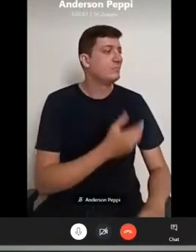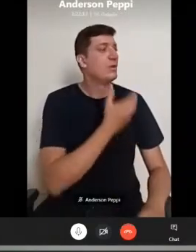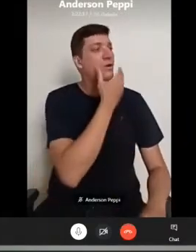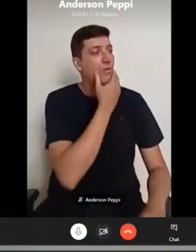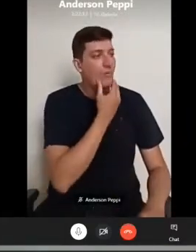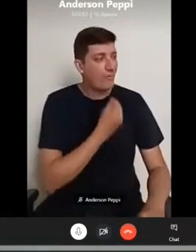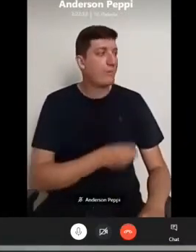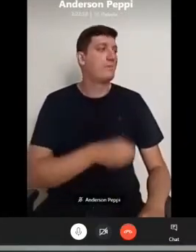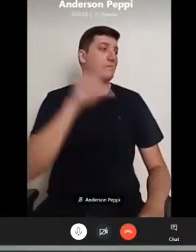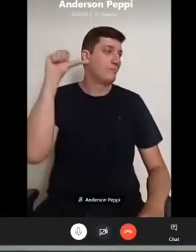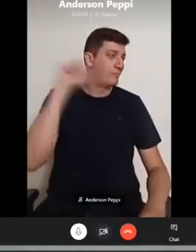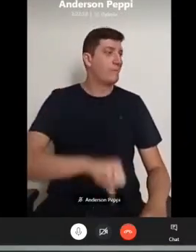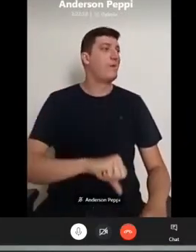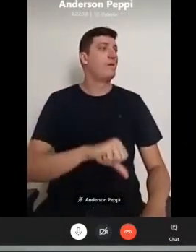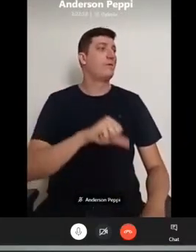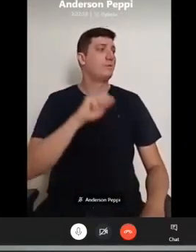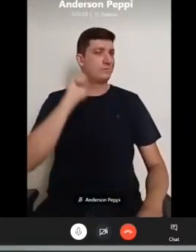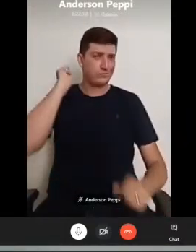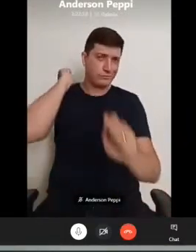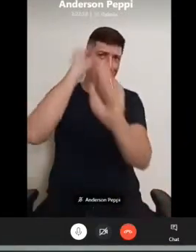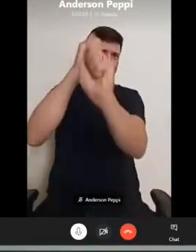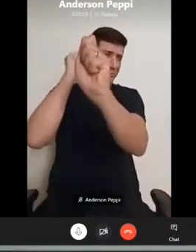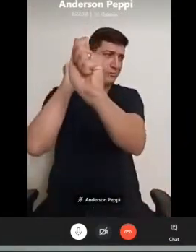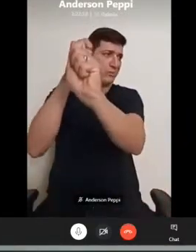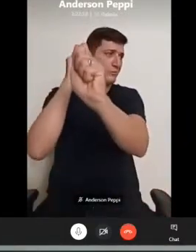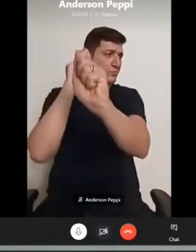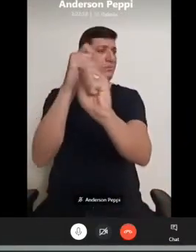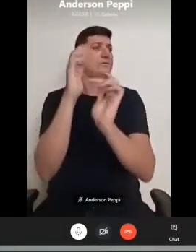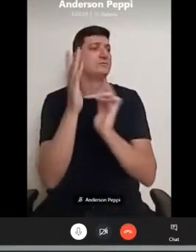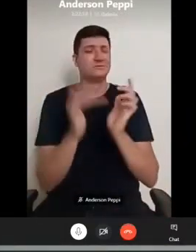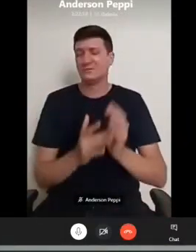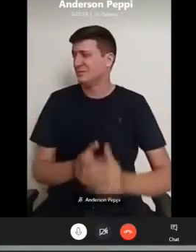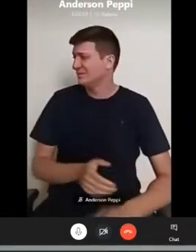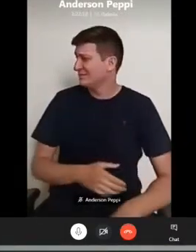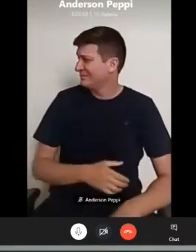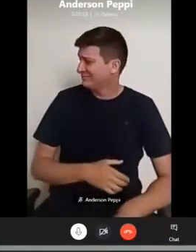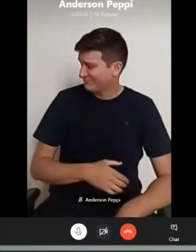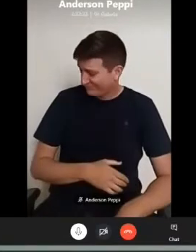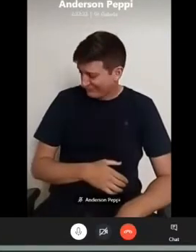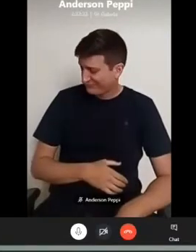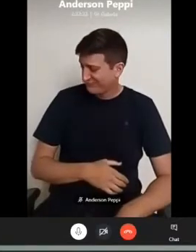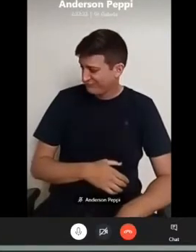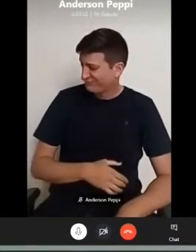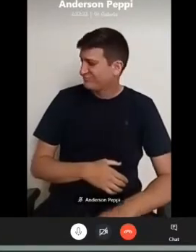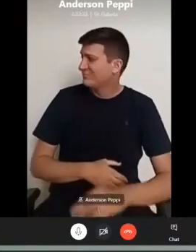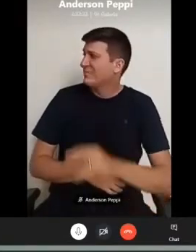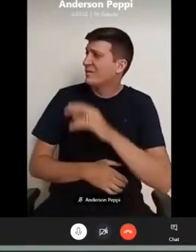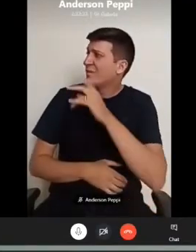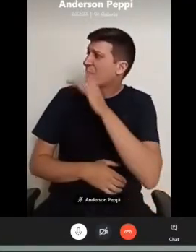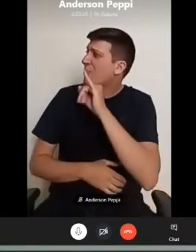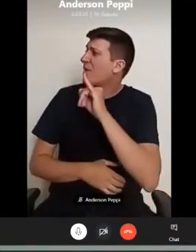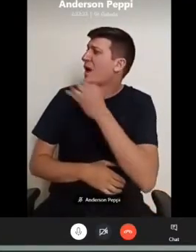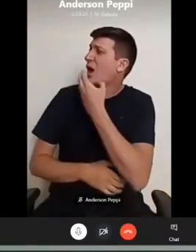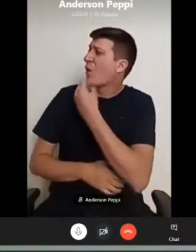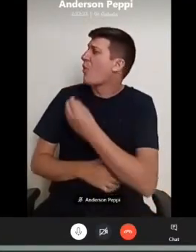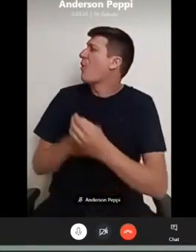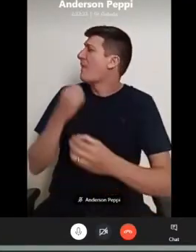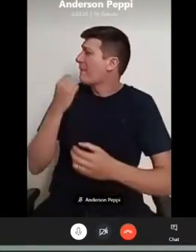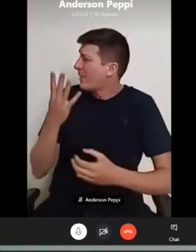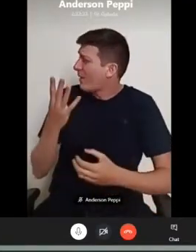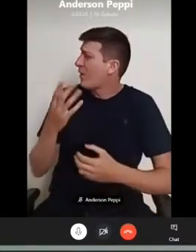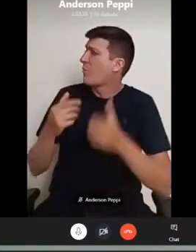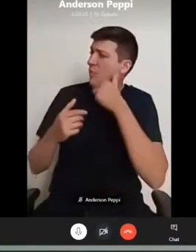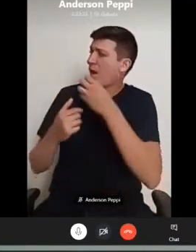muito reflexivo e ele perguntou: pai, onde estavam os homens bons e as mulheres boas quando os homens maus fizeram isso com